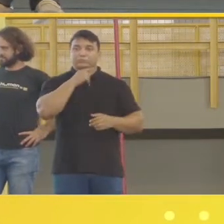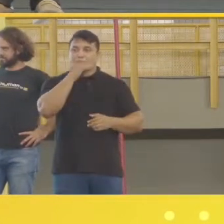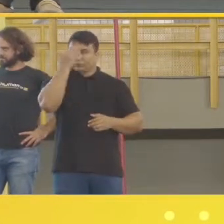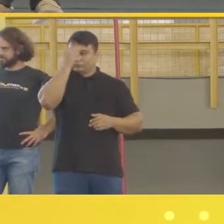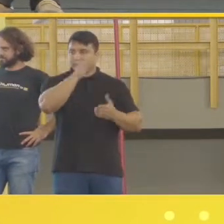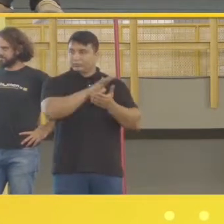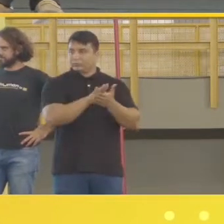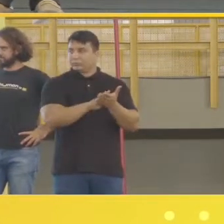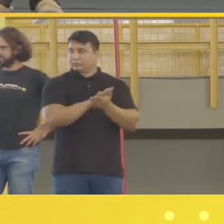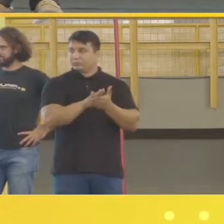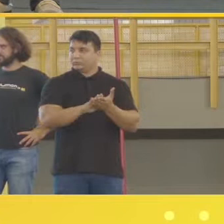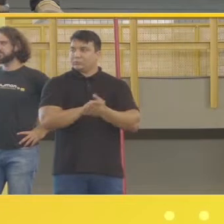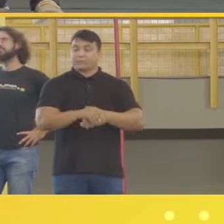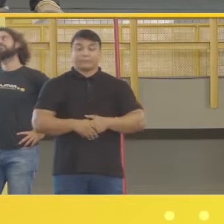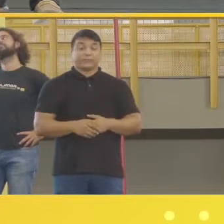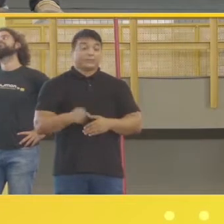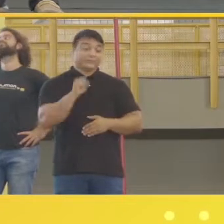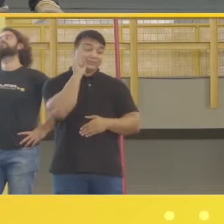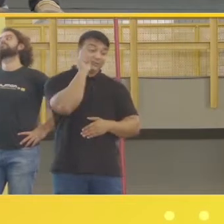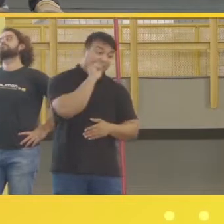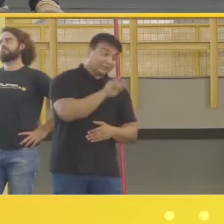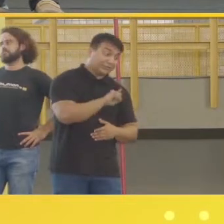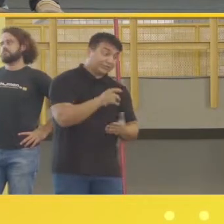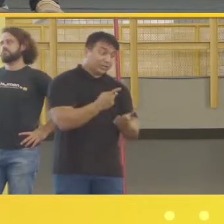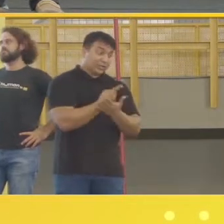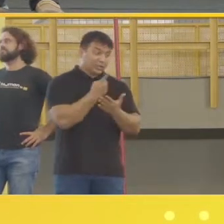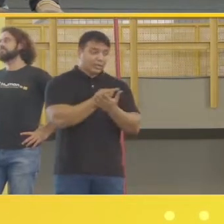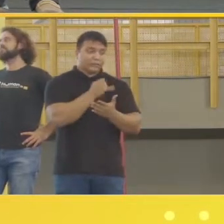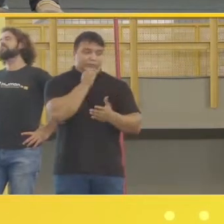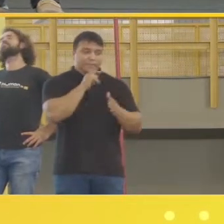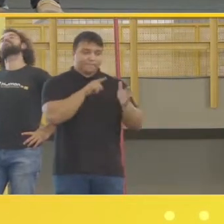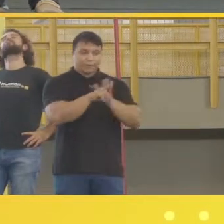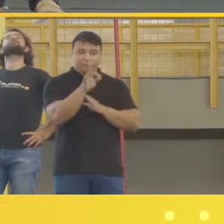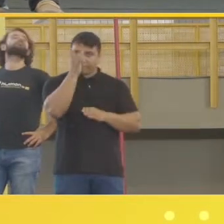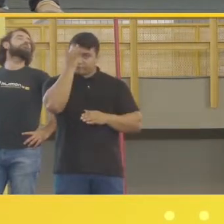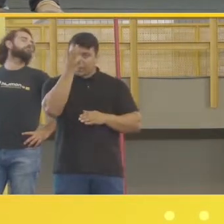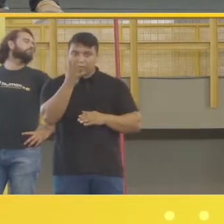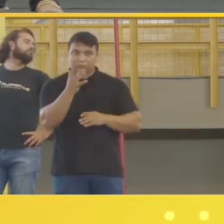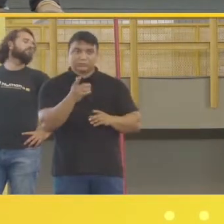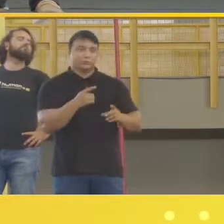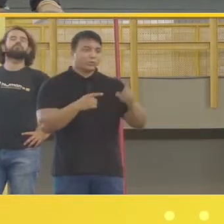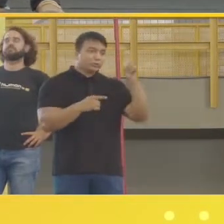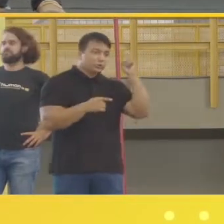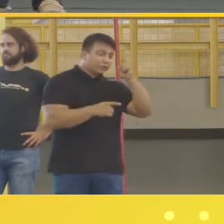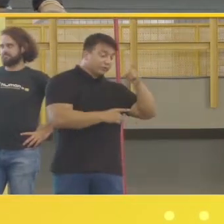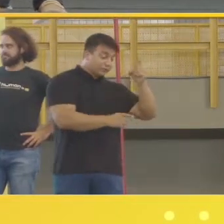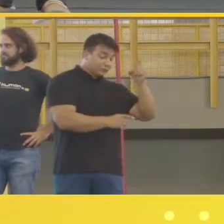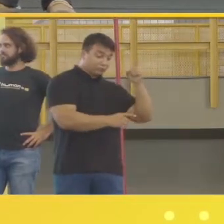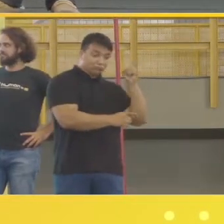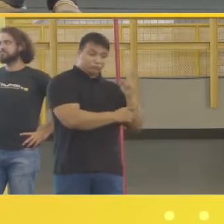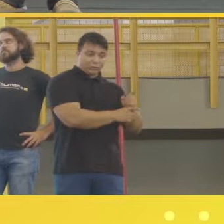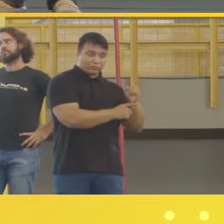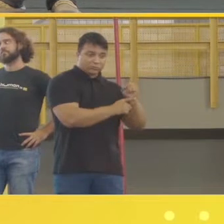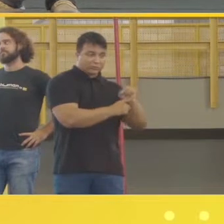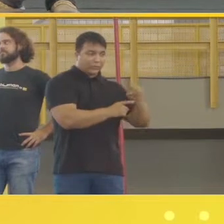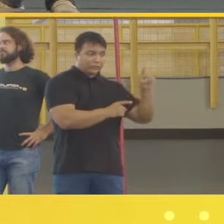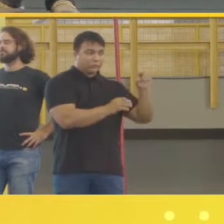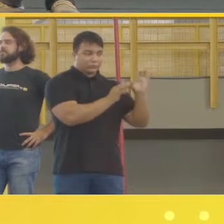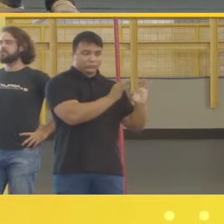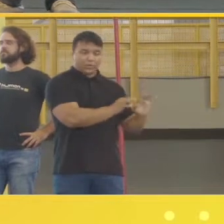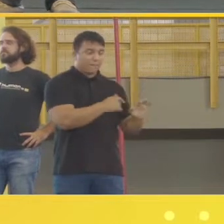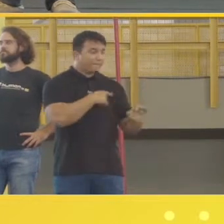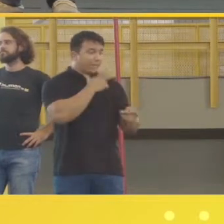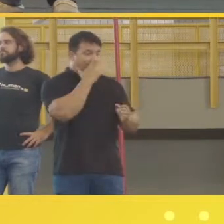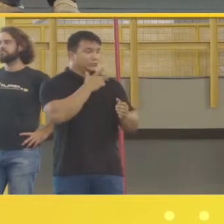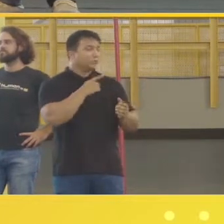entendendo. Se você erra questão fácil e acerta questão difícil, o Enem interpreta